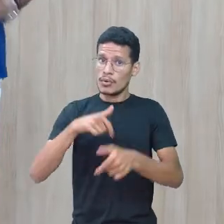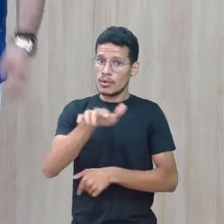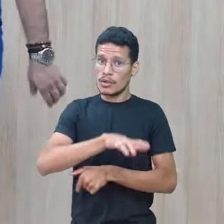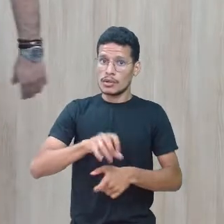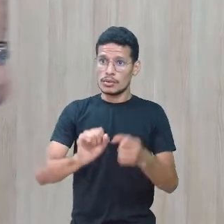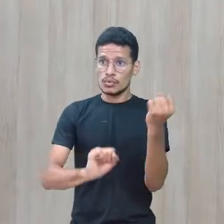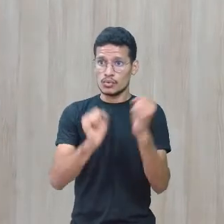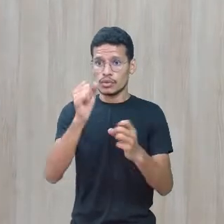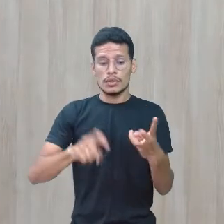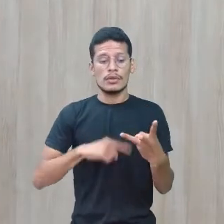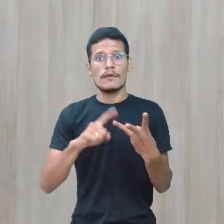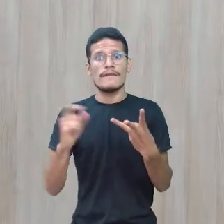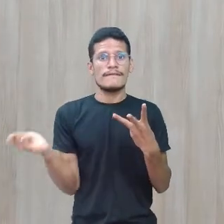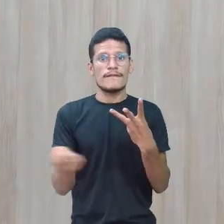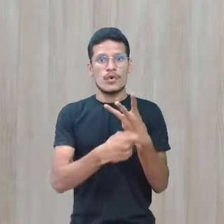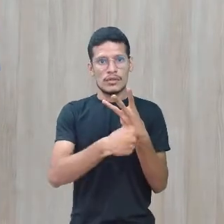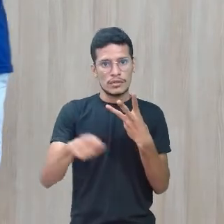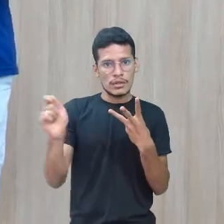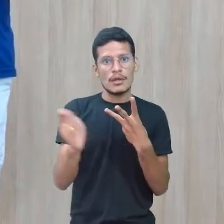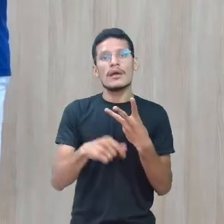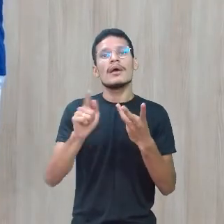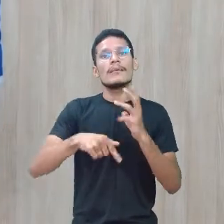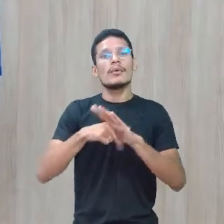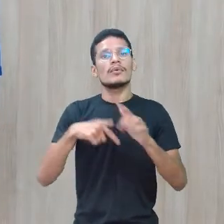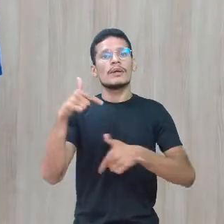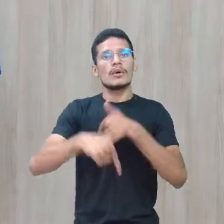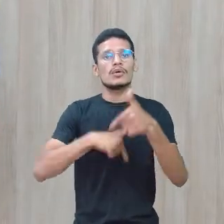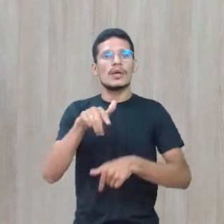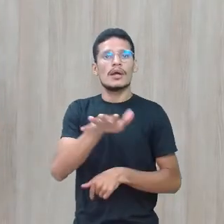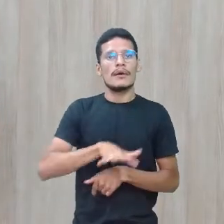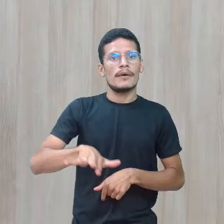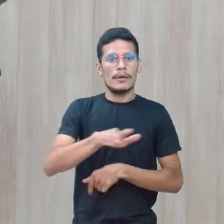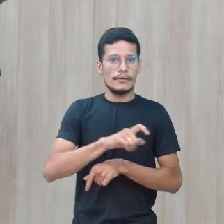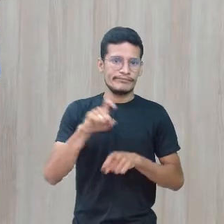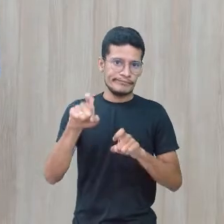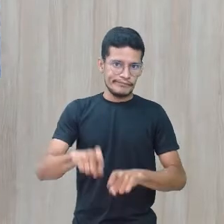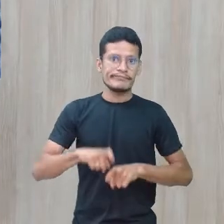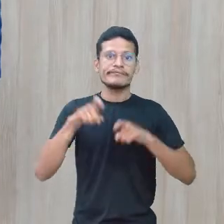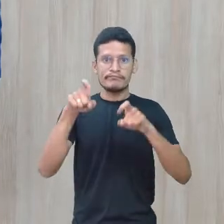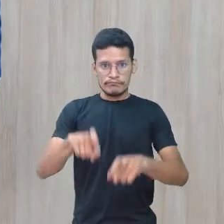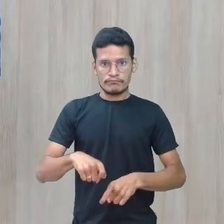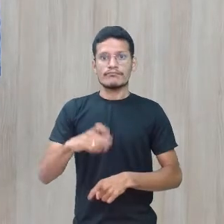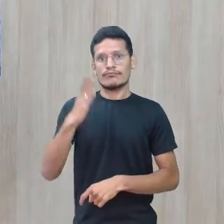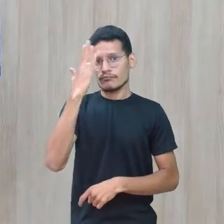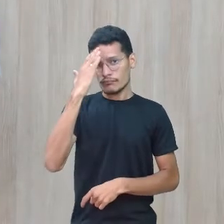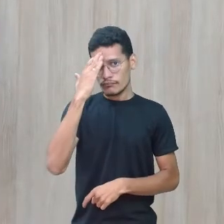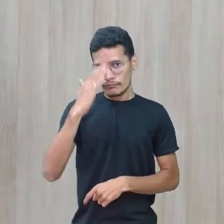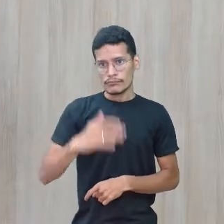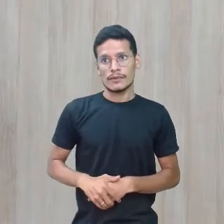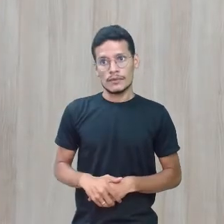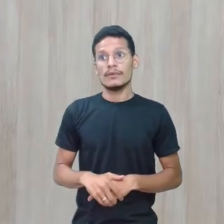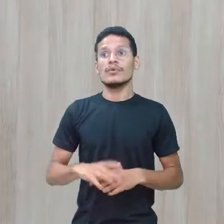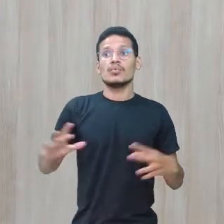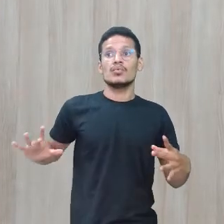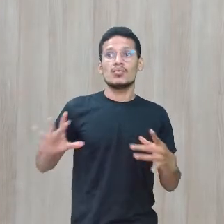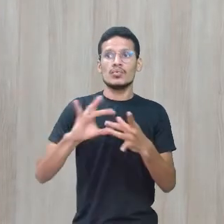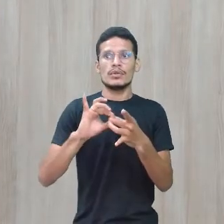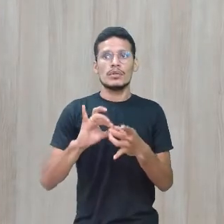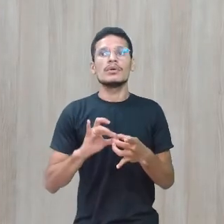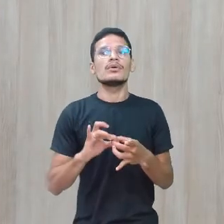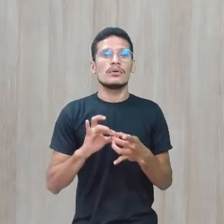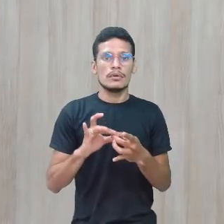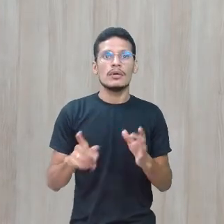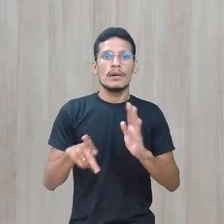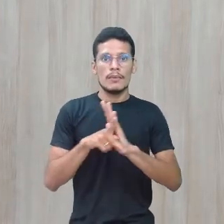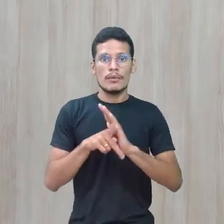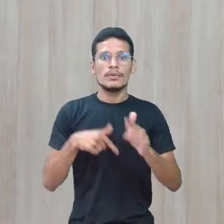indústria, e a foice, representação dos trabalhadores do campo, os trabalhadores rurais. Então, união, né, a